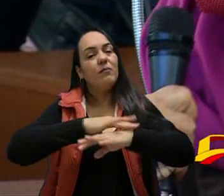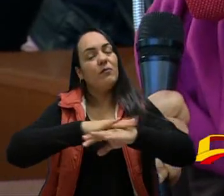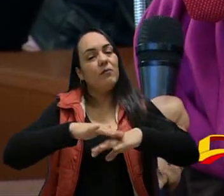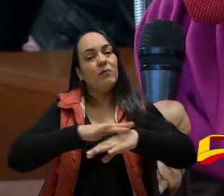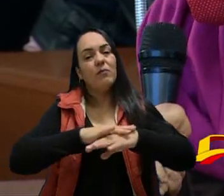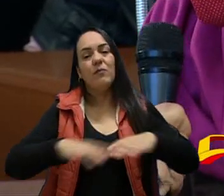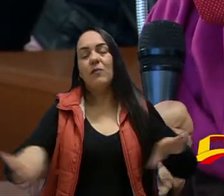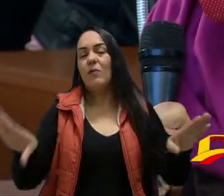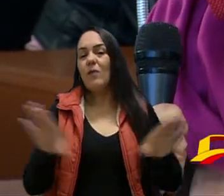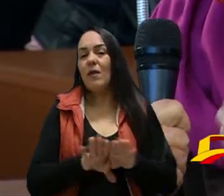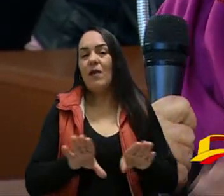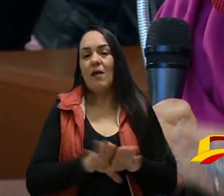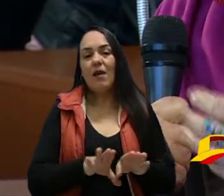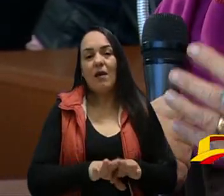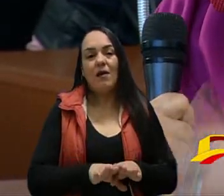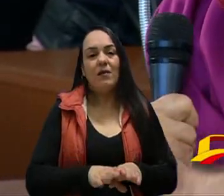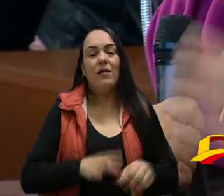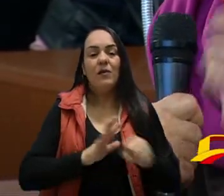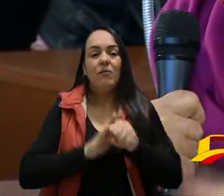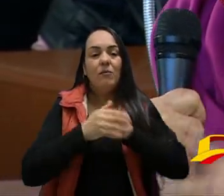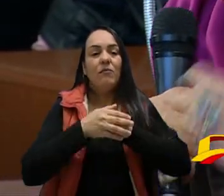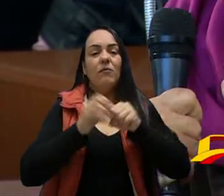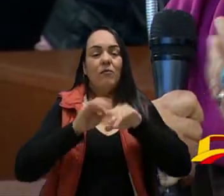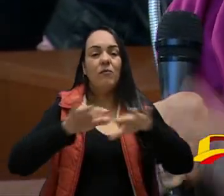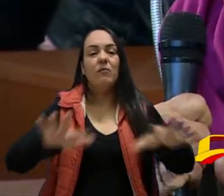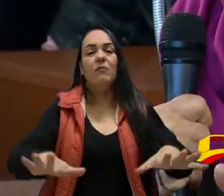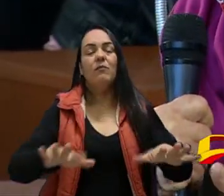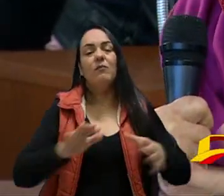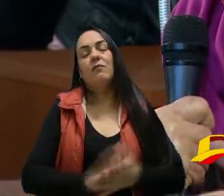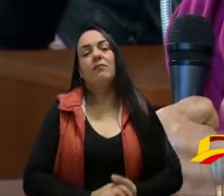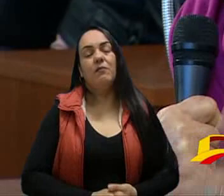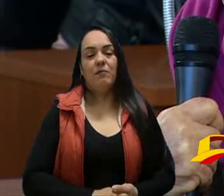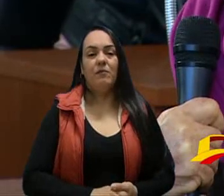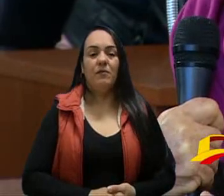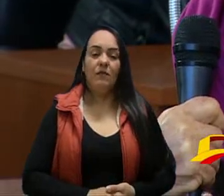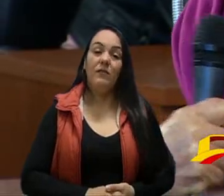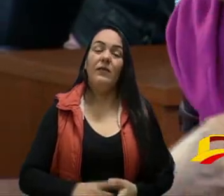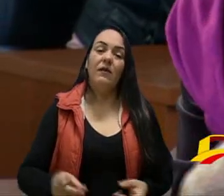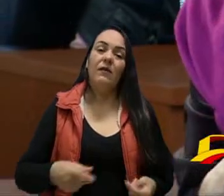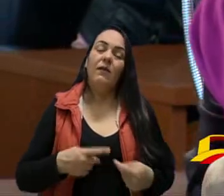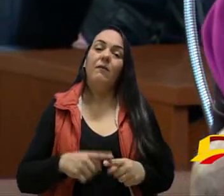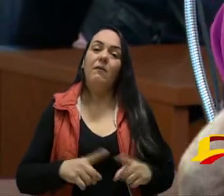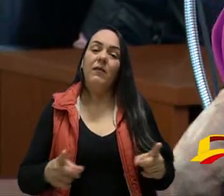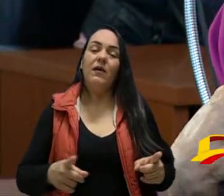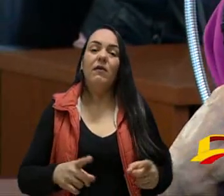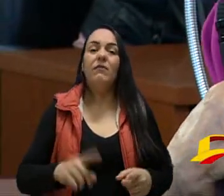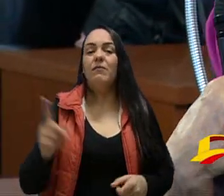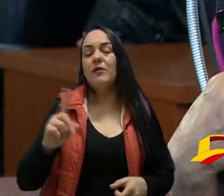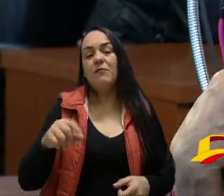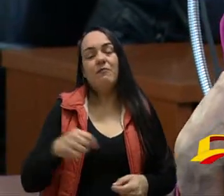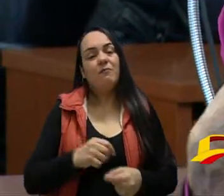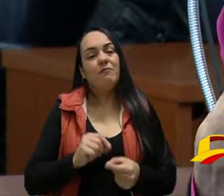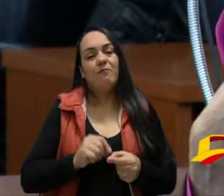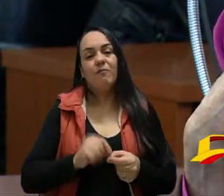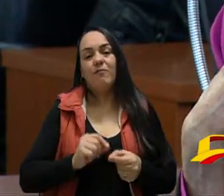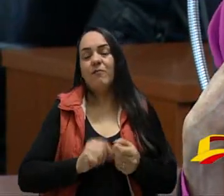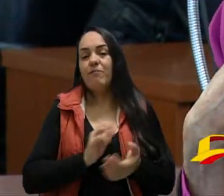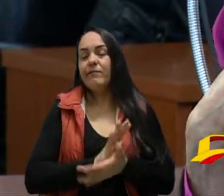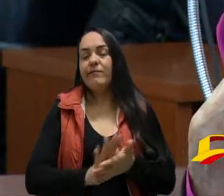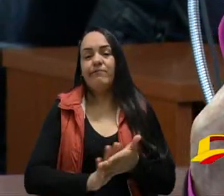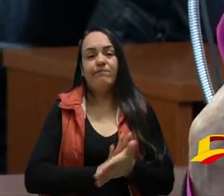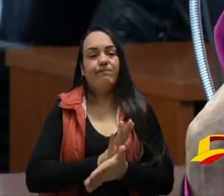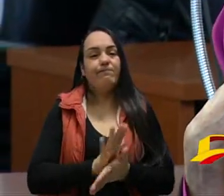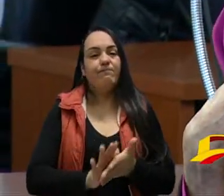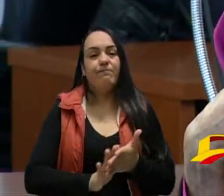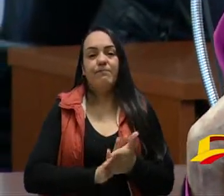suspeito começou a ambulância transporta ela deveria transformar pessoas com convido e confirmado então elas ficam sem fazer nada agora